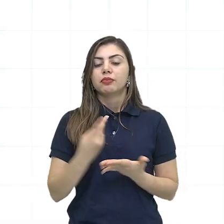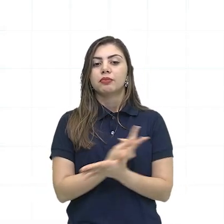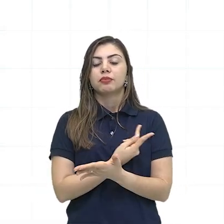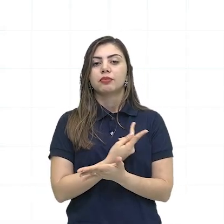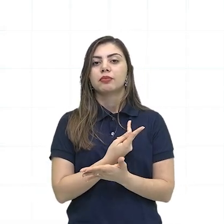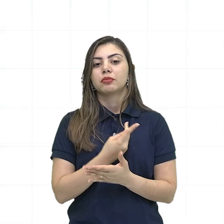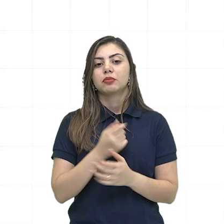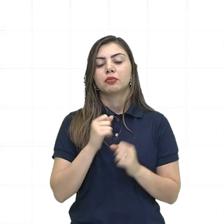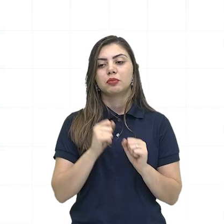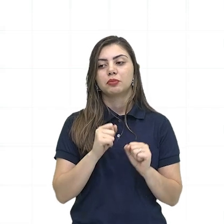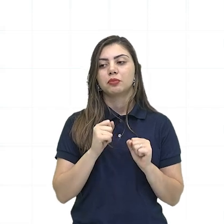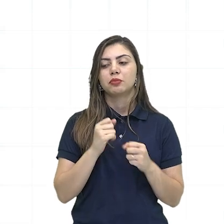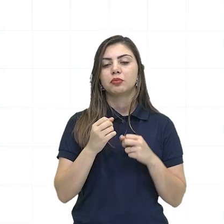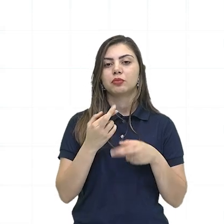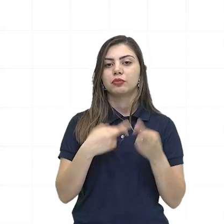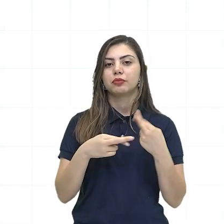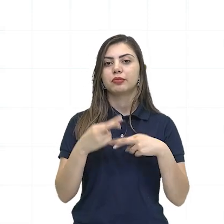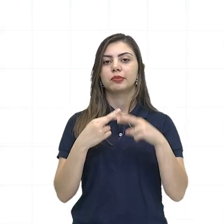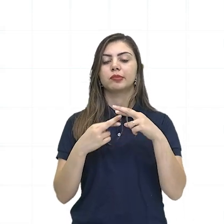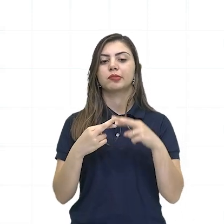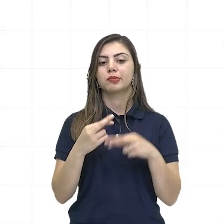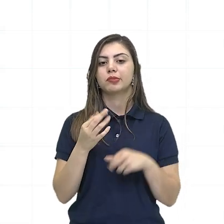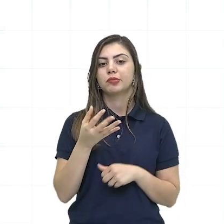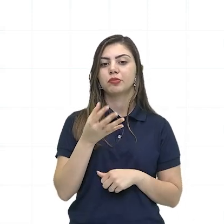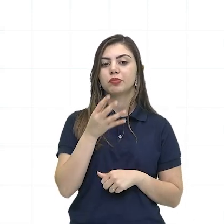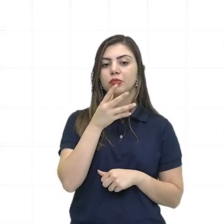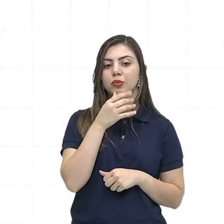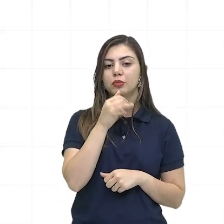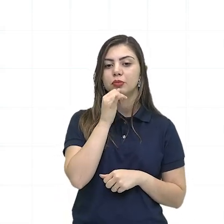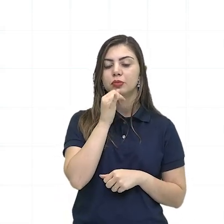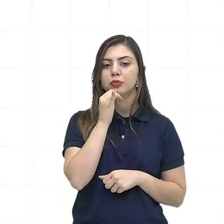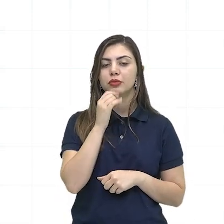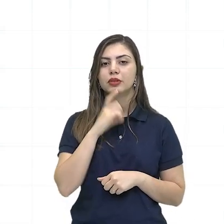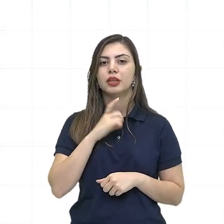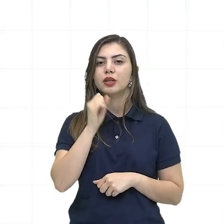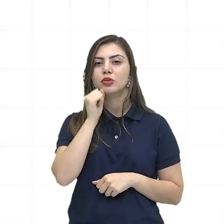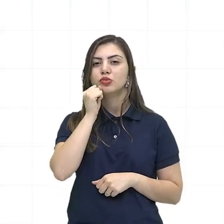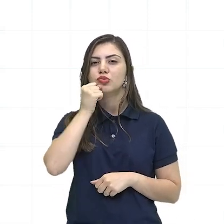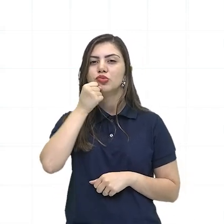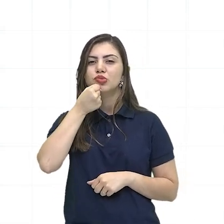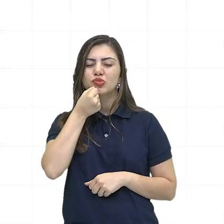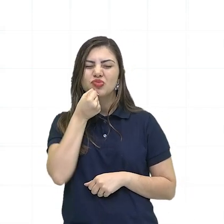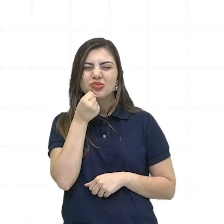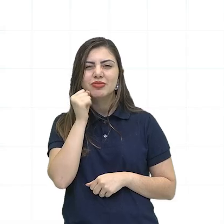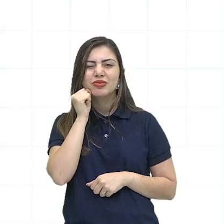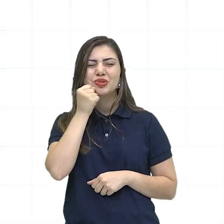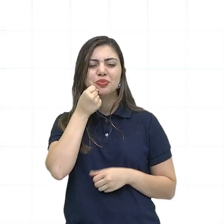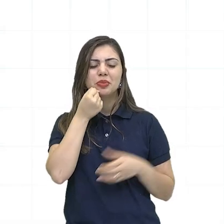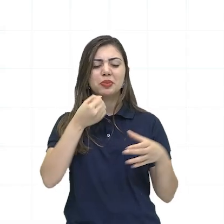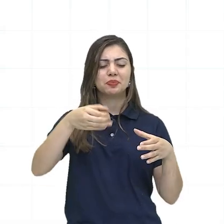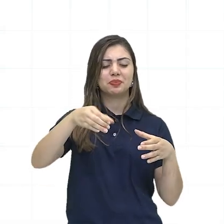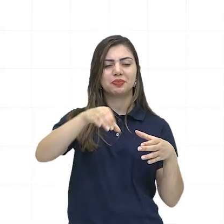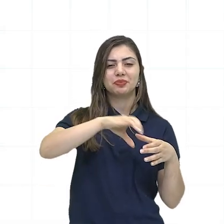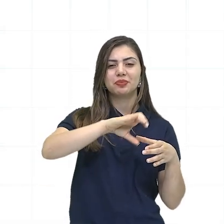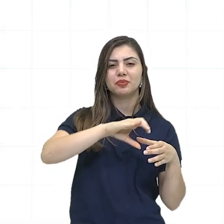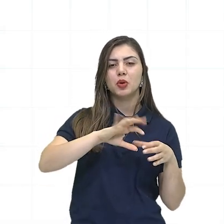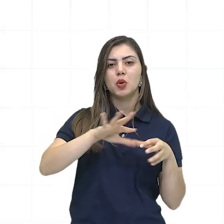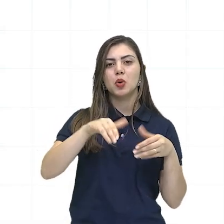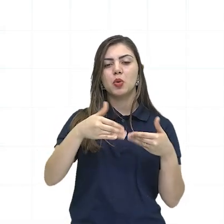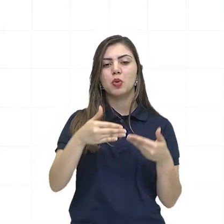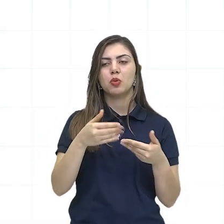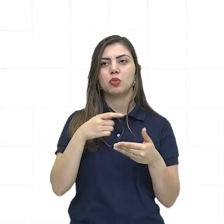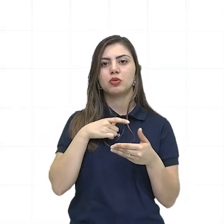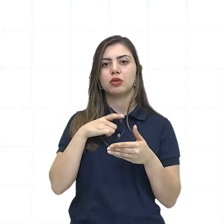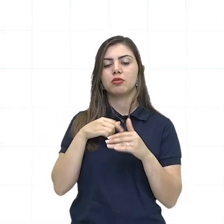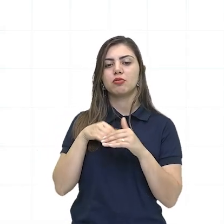ser retardada por técnicas como a adição do suco de limão ou o armazenamento em